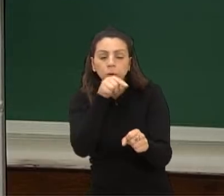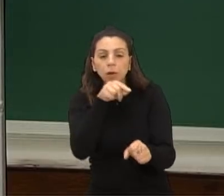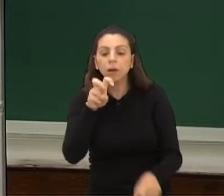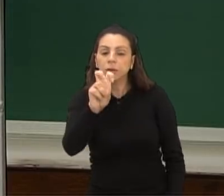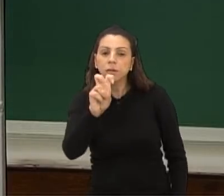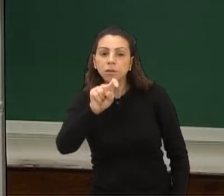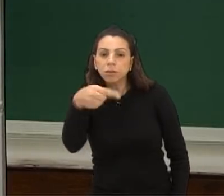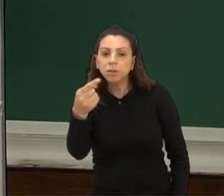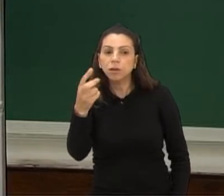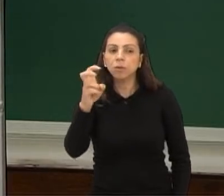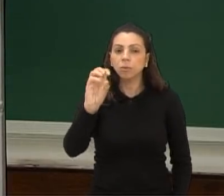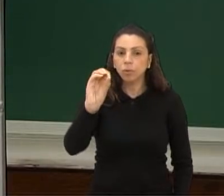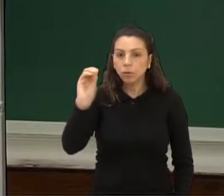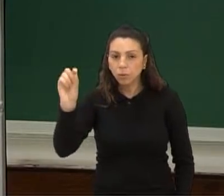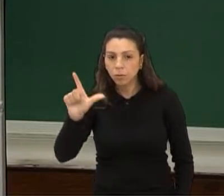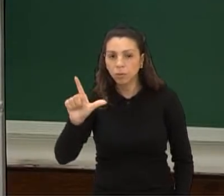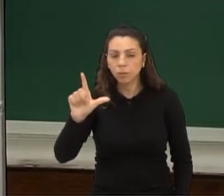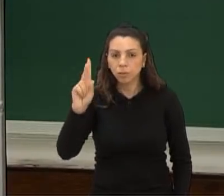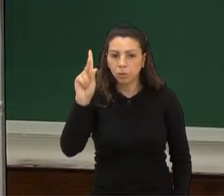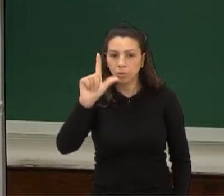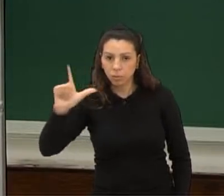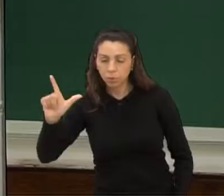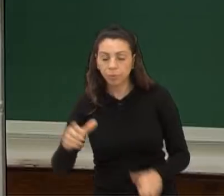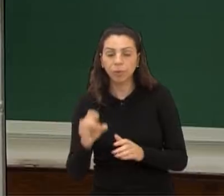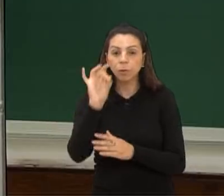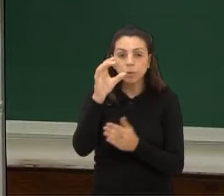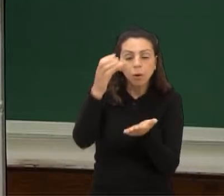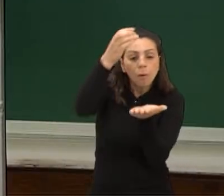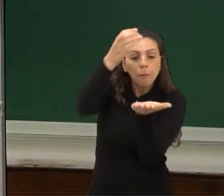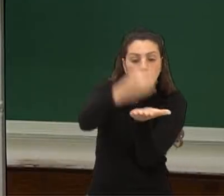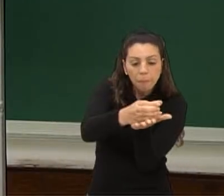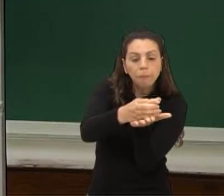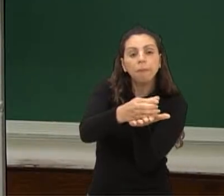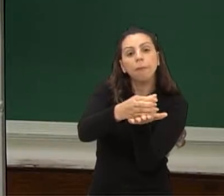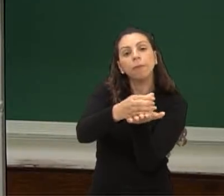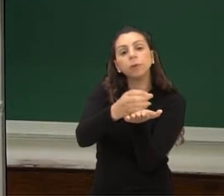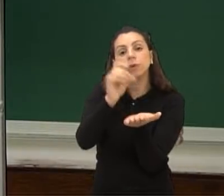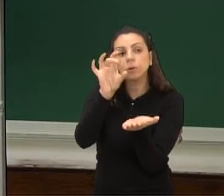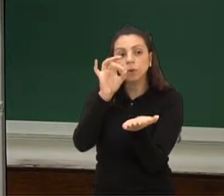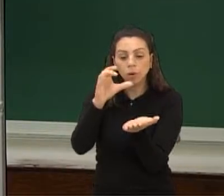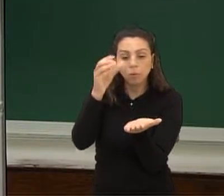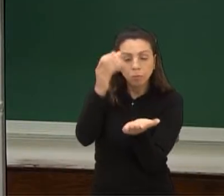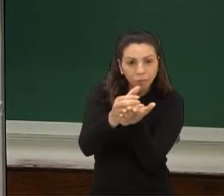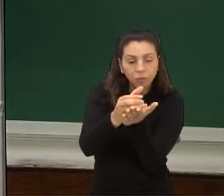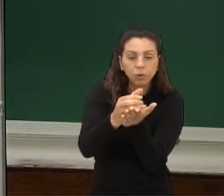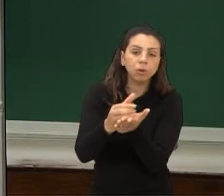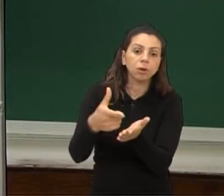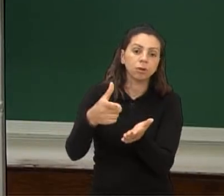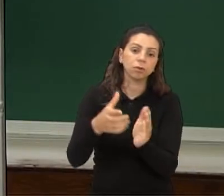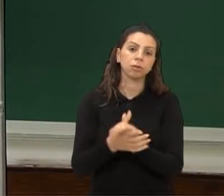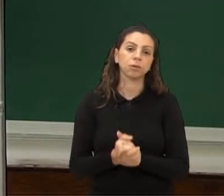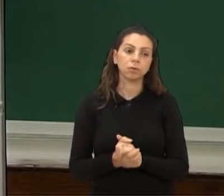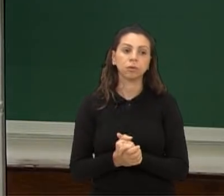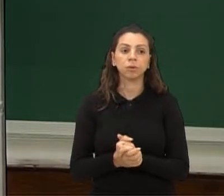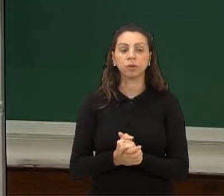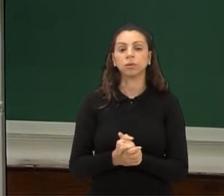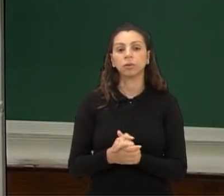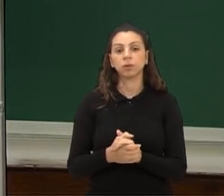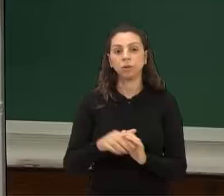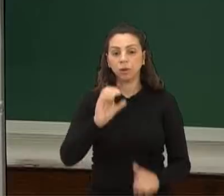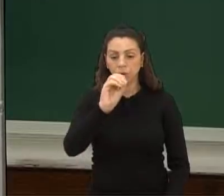do pote, tá? Então, eu sei que o pote com o total de azeite vale 5 quilos e